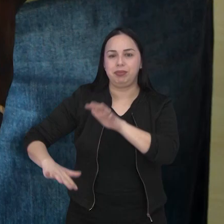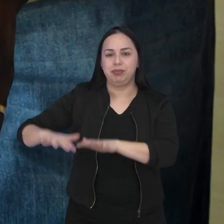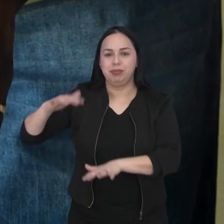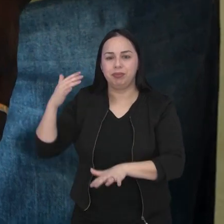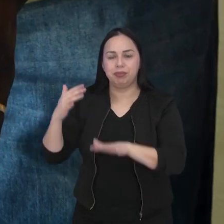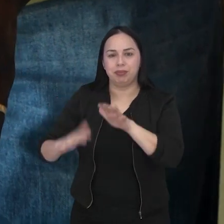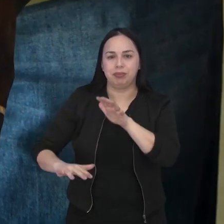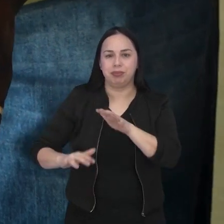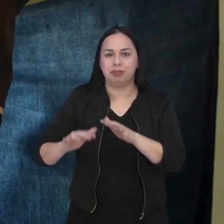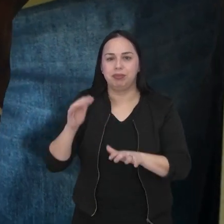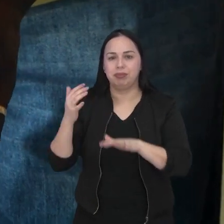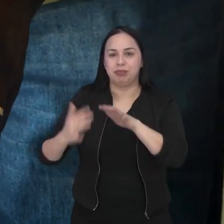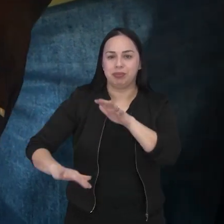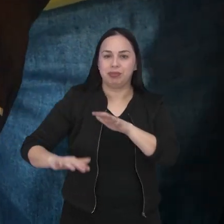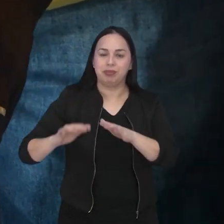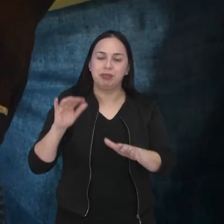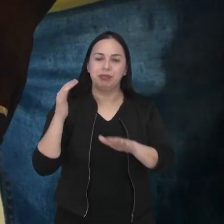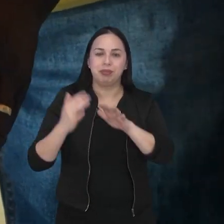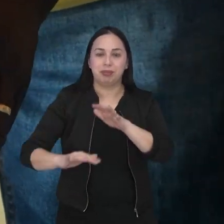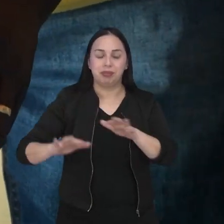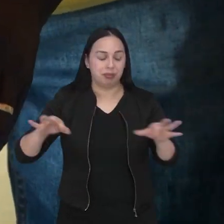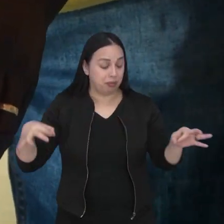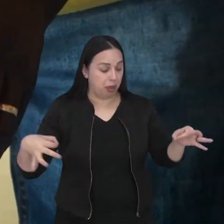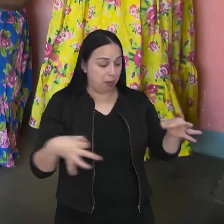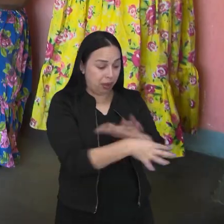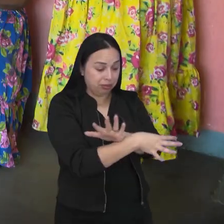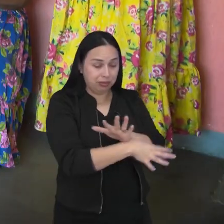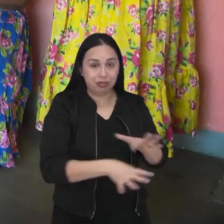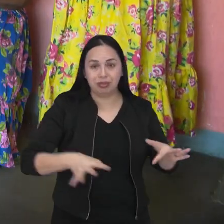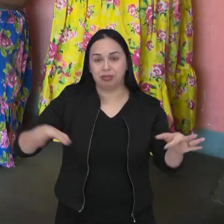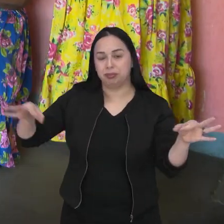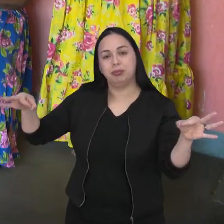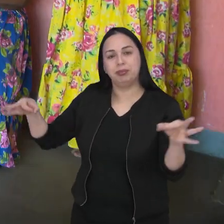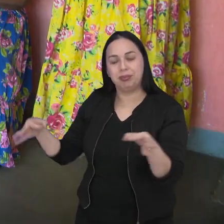mão. Oi, pode vir que tá na mão.